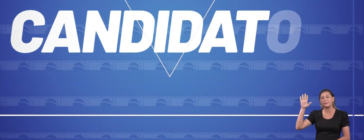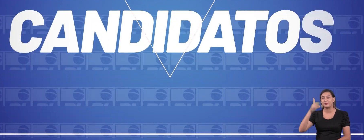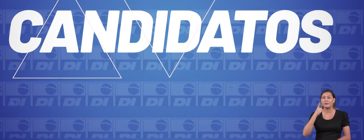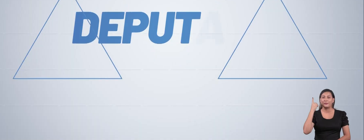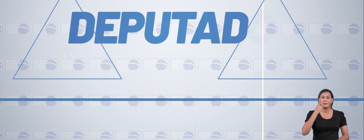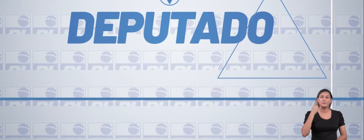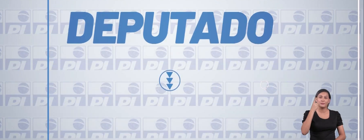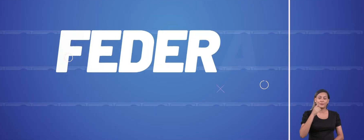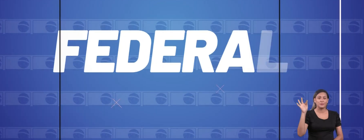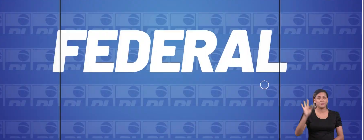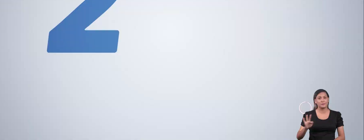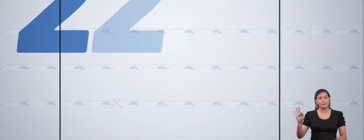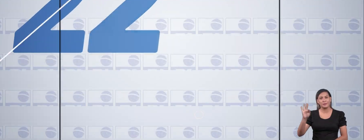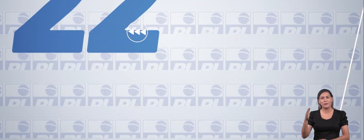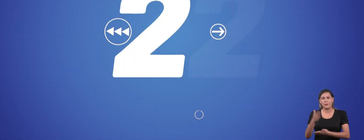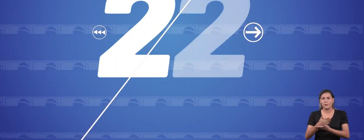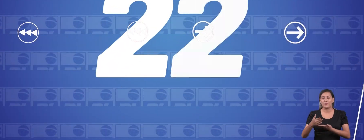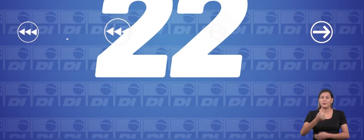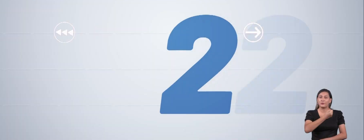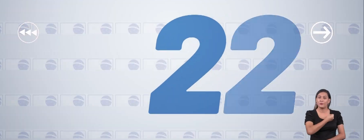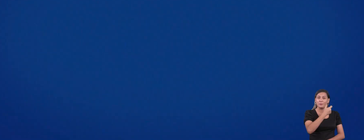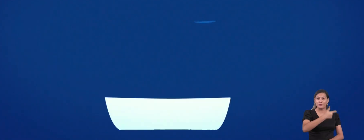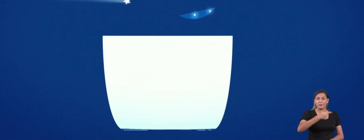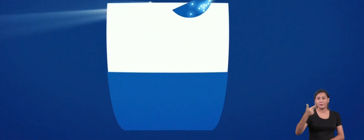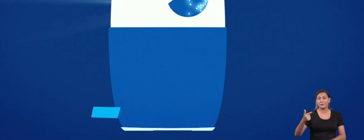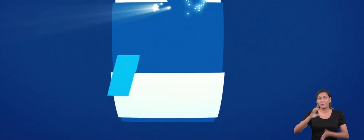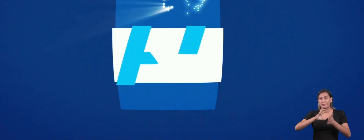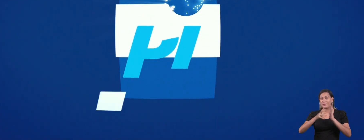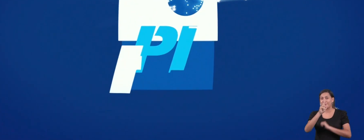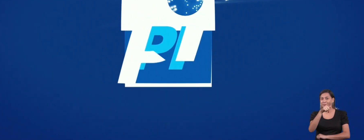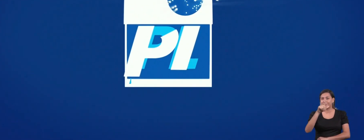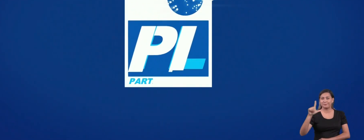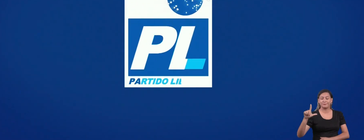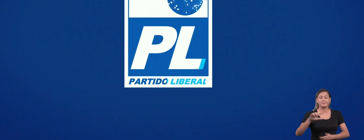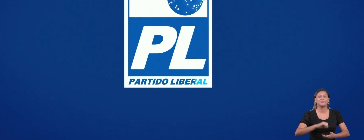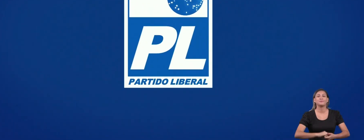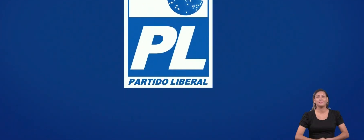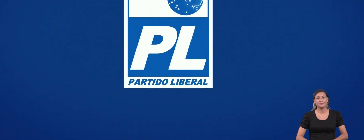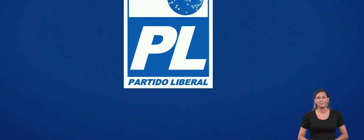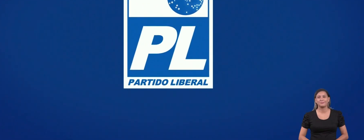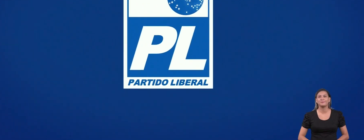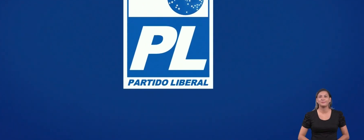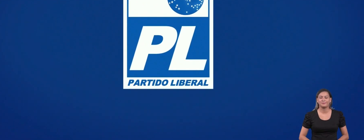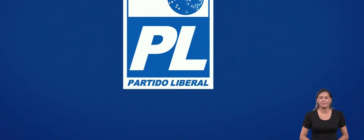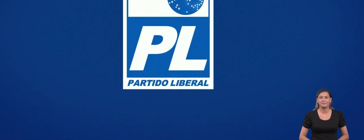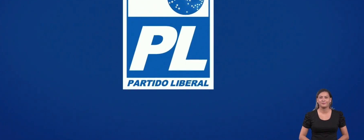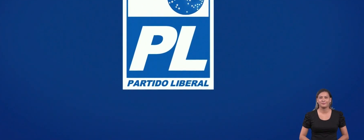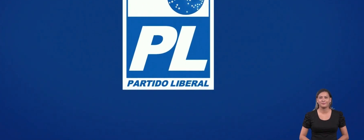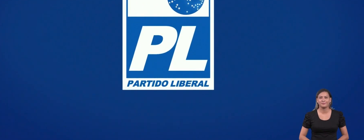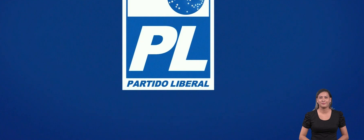Deputado federal, começa com 22, PL.